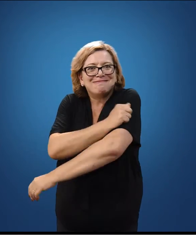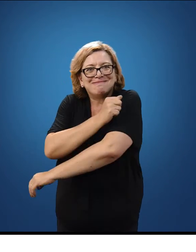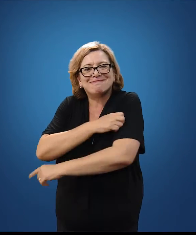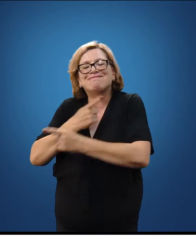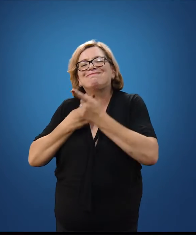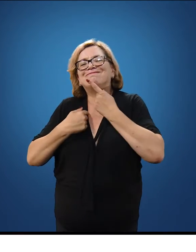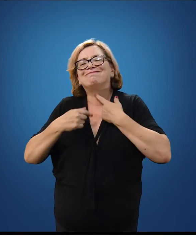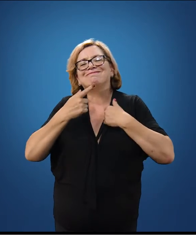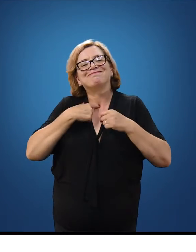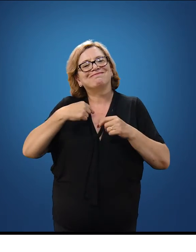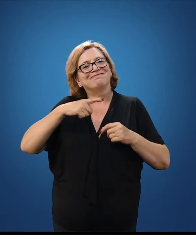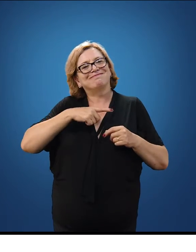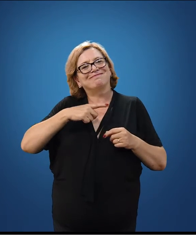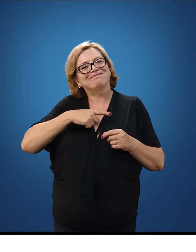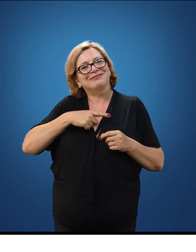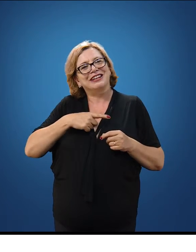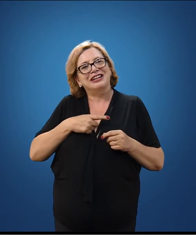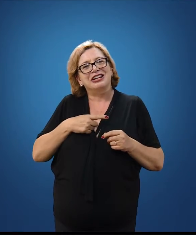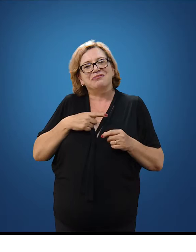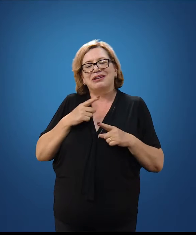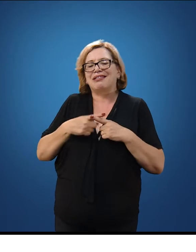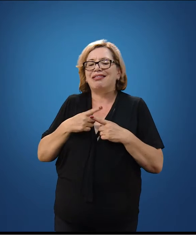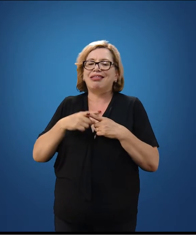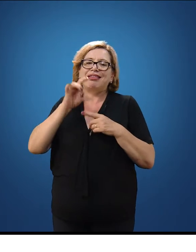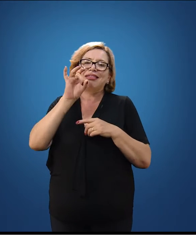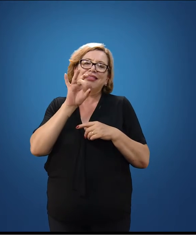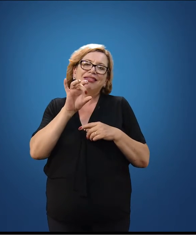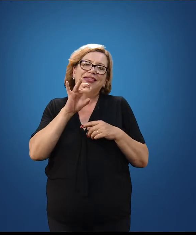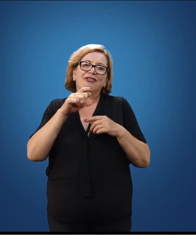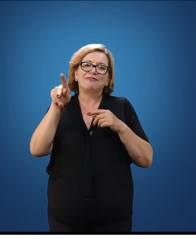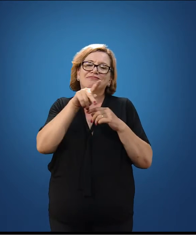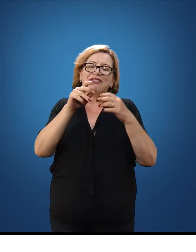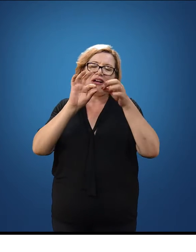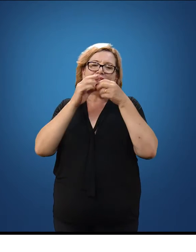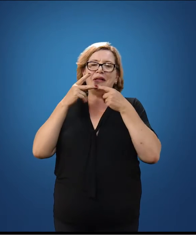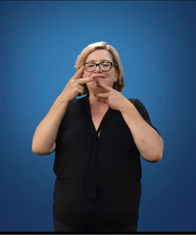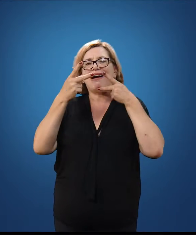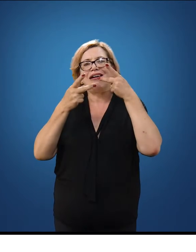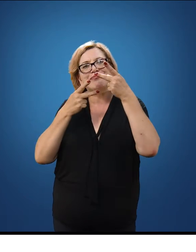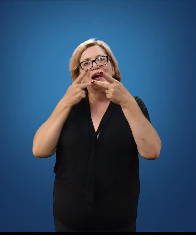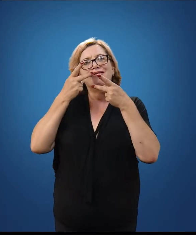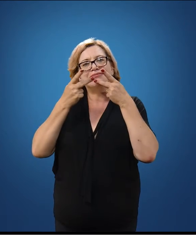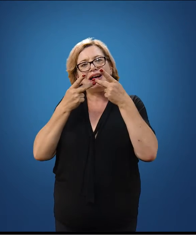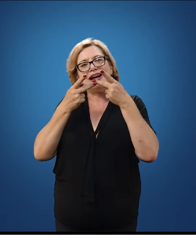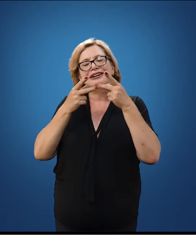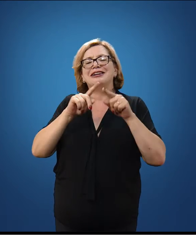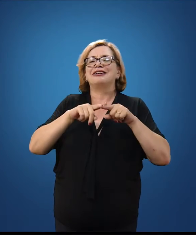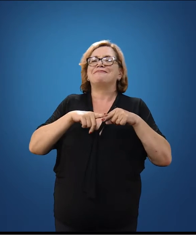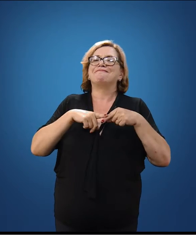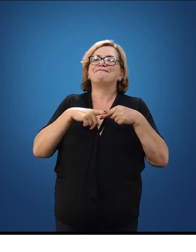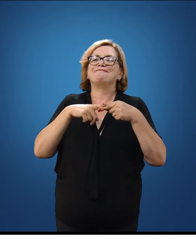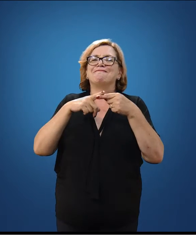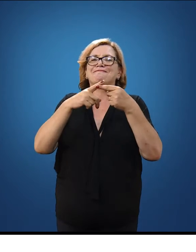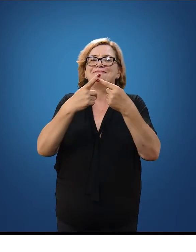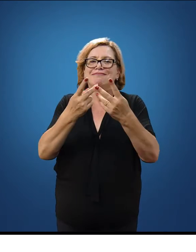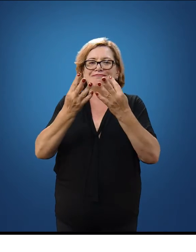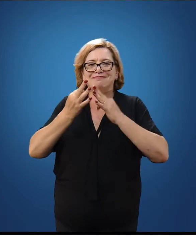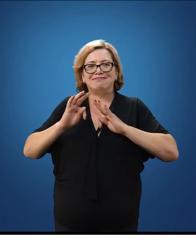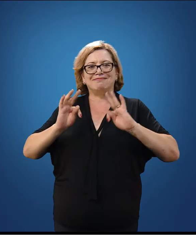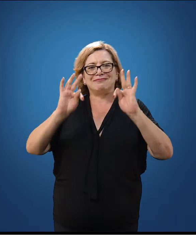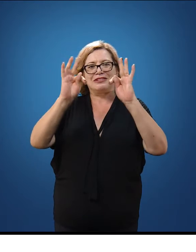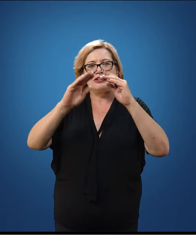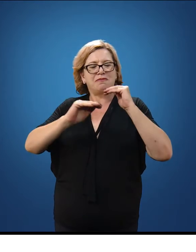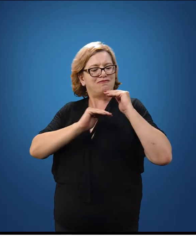empolga de forma diferente do que só um professor falando. Embora a tecnologia ela esteja